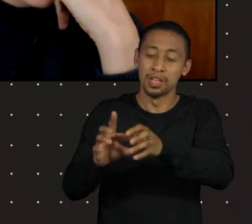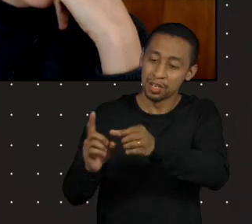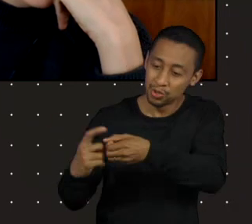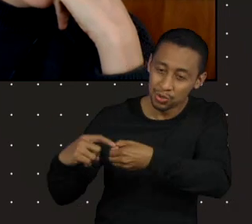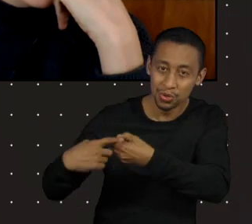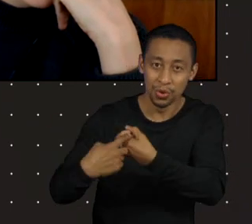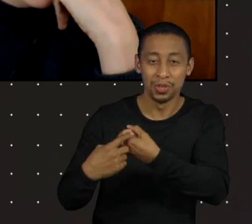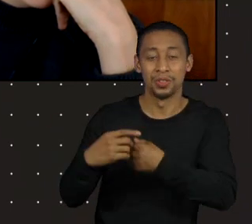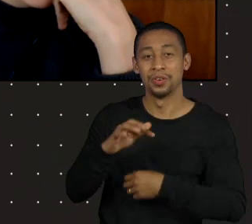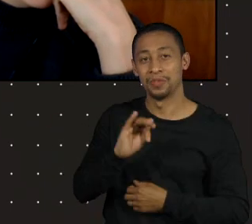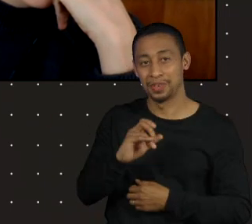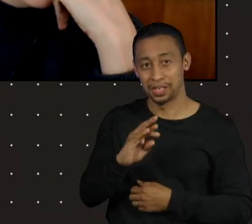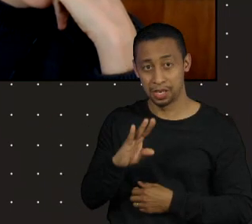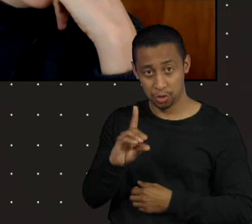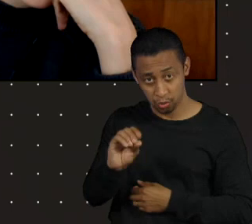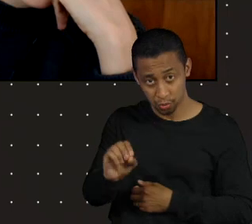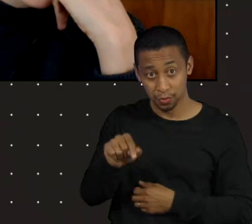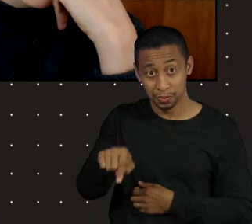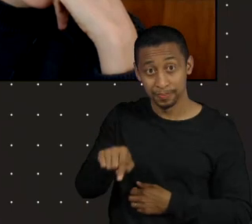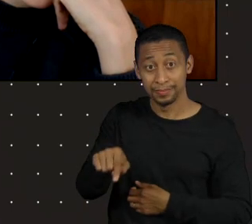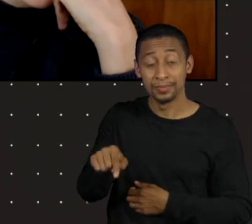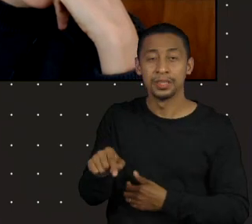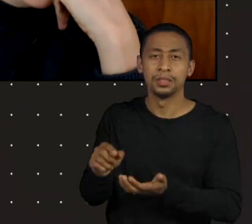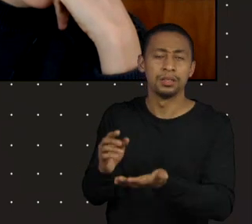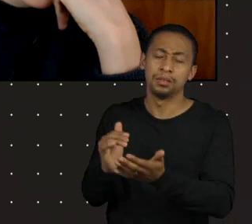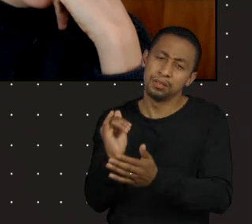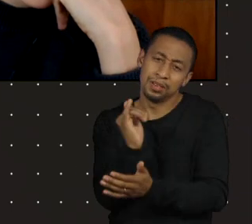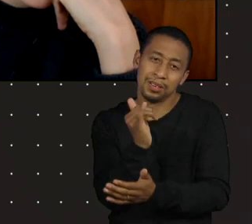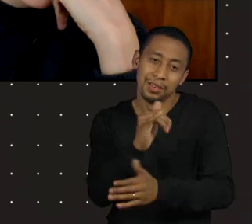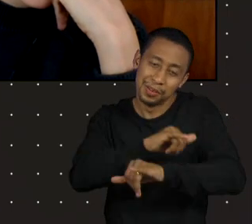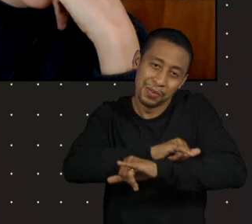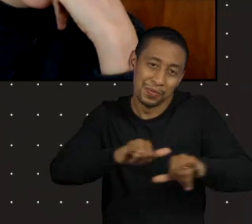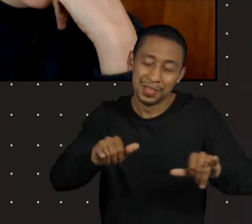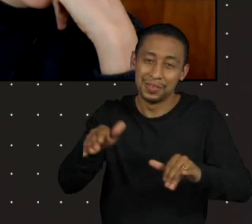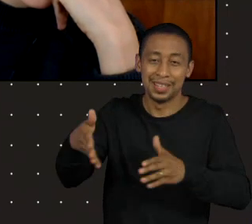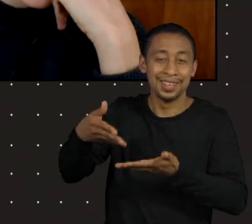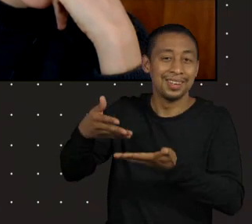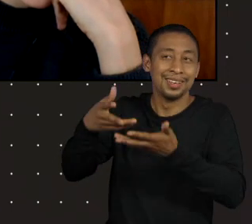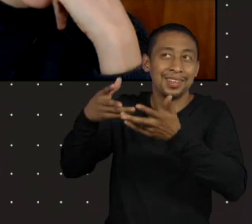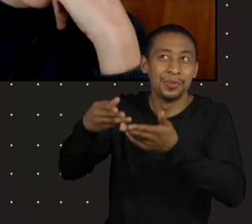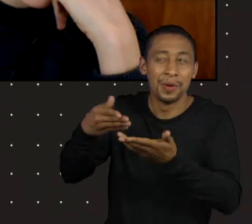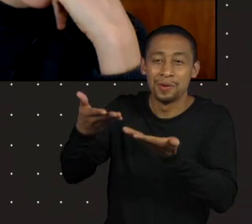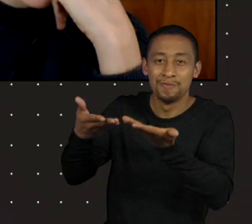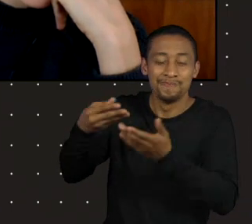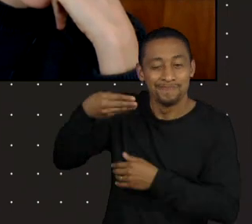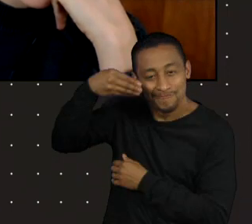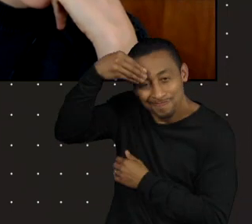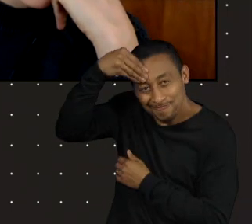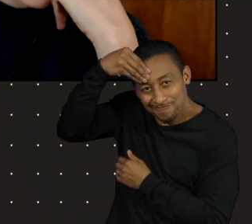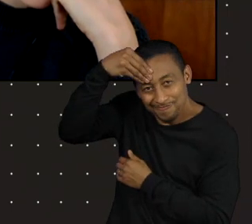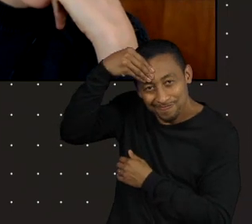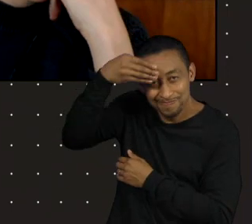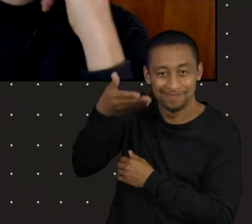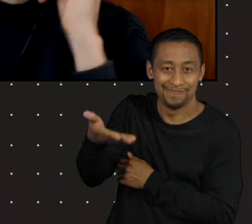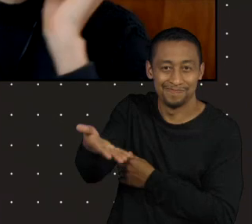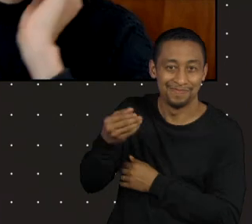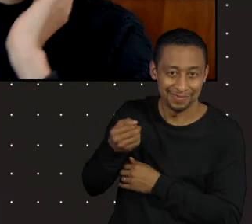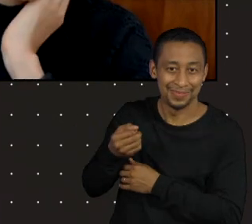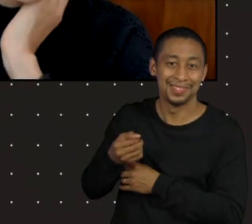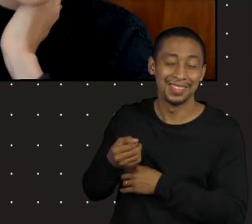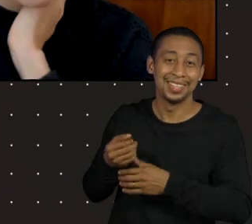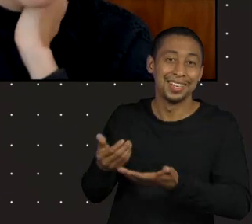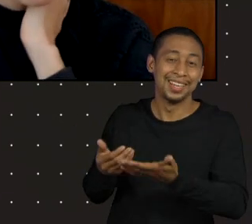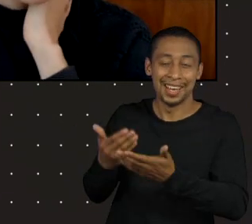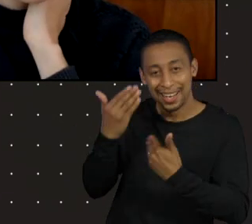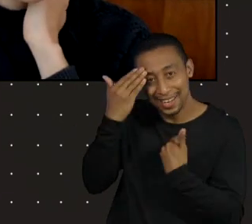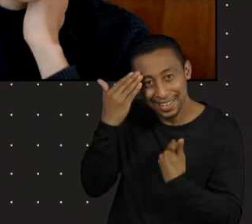Fernando Cardoso. Então, eu sempre digo que a Débora foi a madrinha do nosso casting, né? Então, eu queria agradecer a Débora por